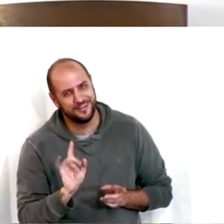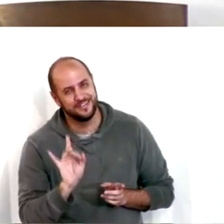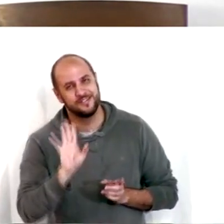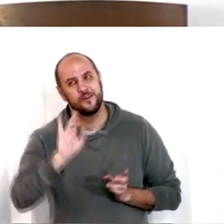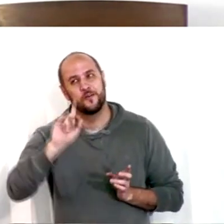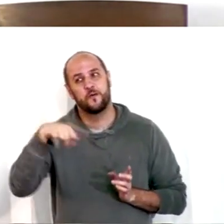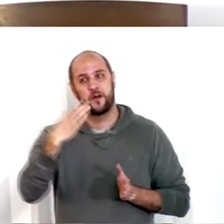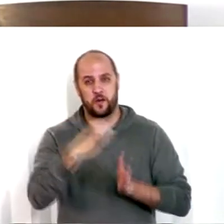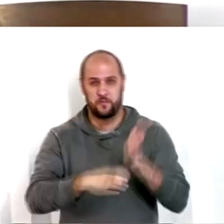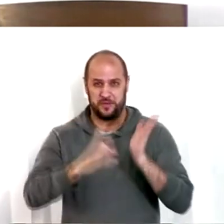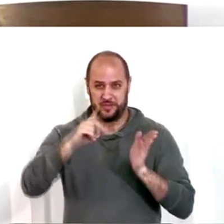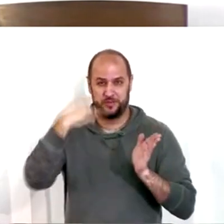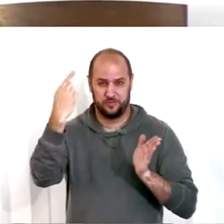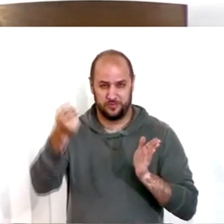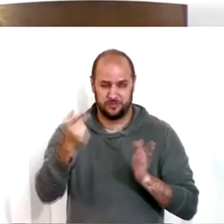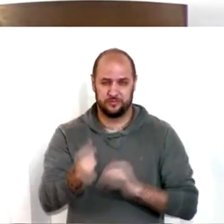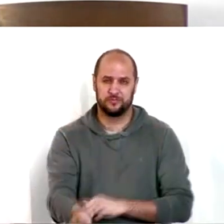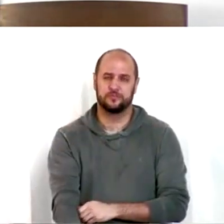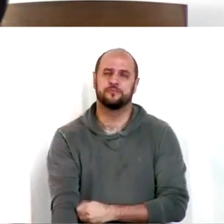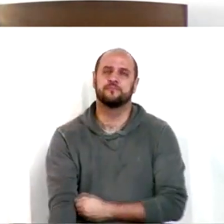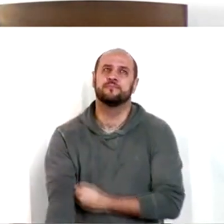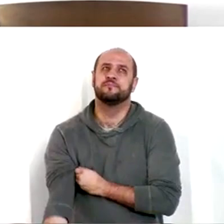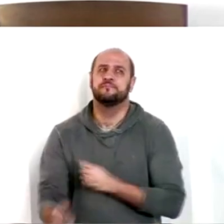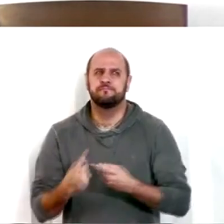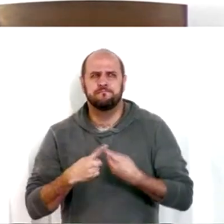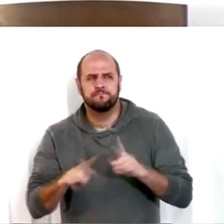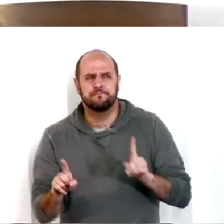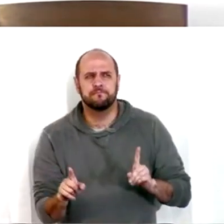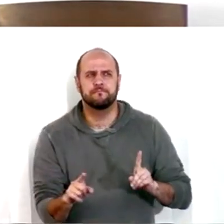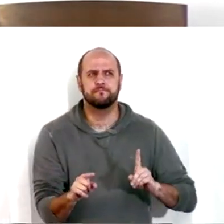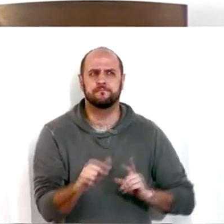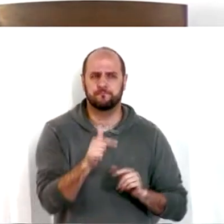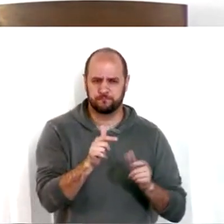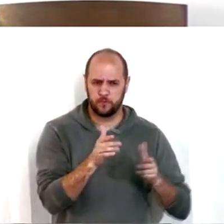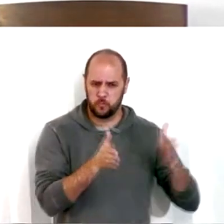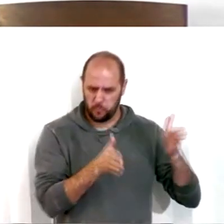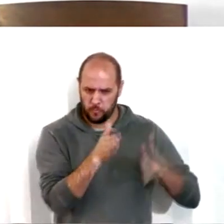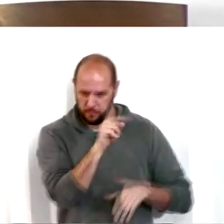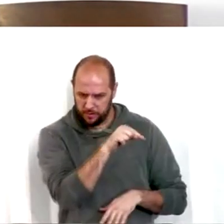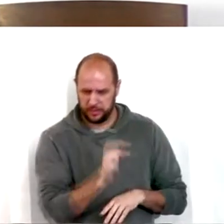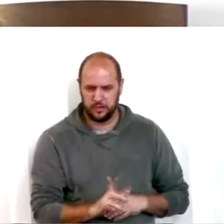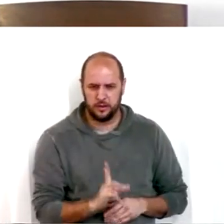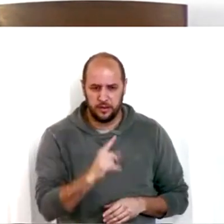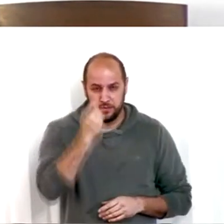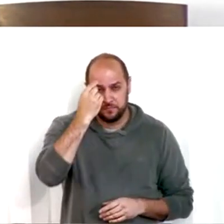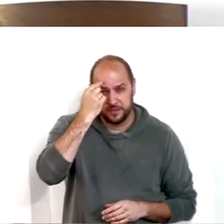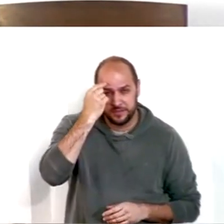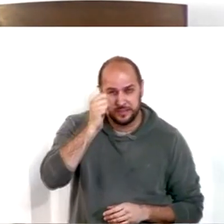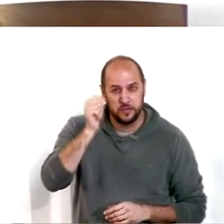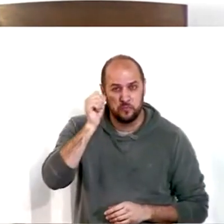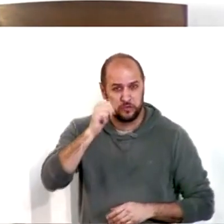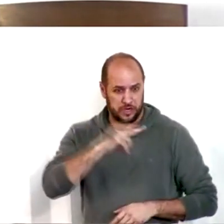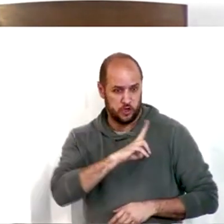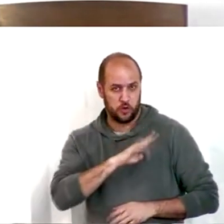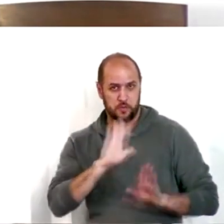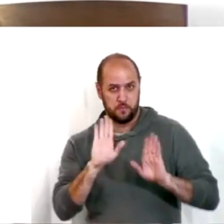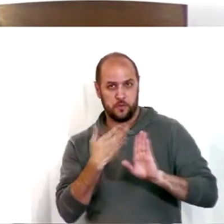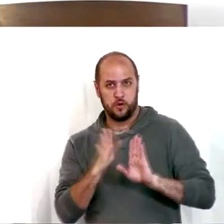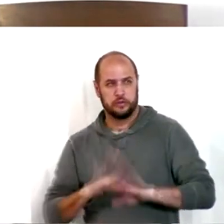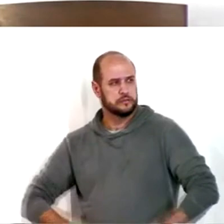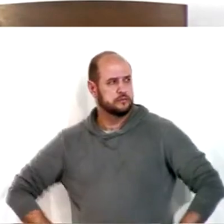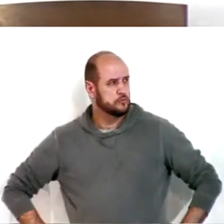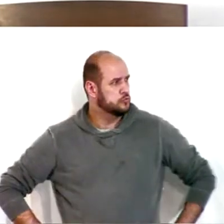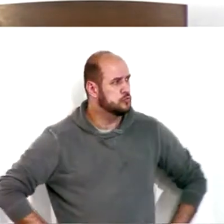exposição. Mas, ao passo que eu estudava, eu imaginava Noemi, talvez na porta da casa dela, roendo